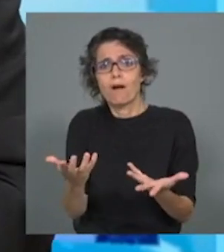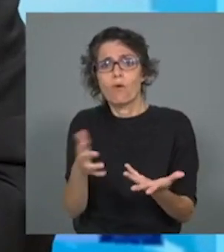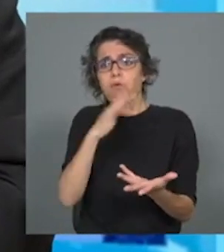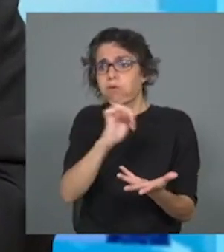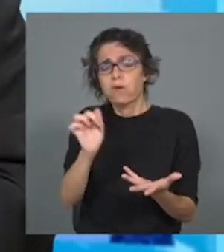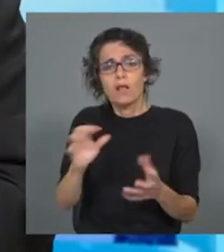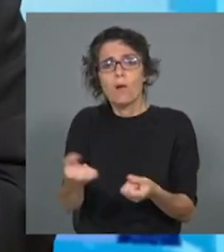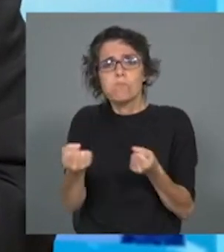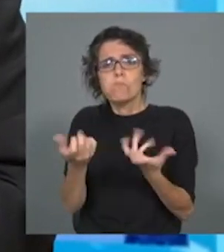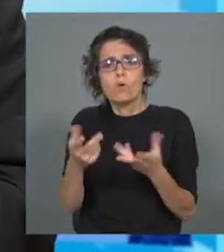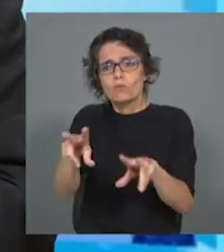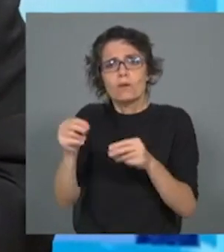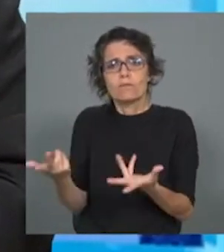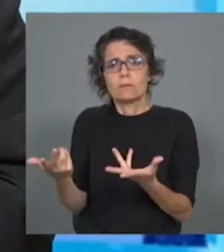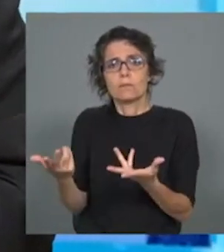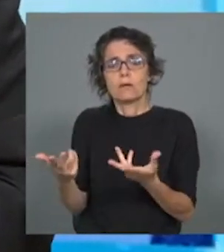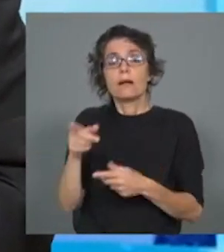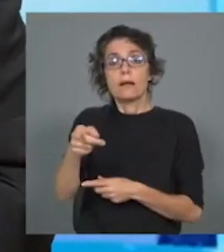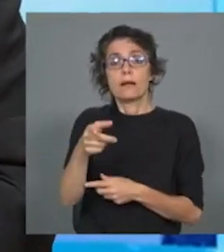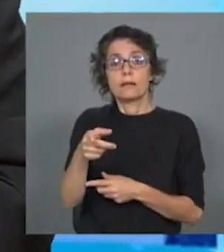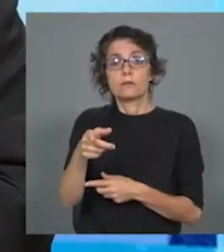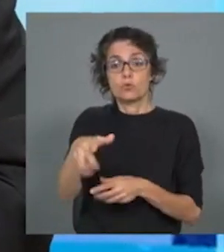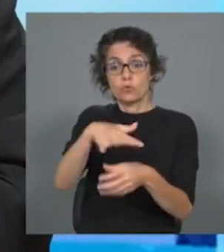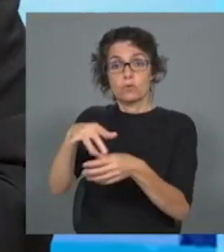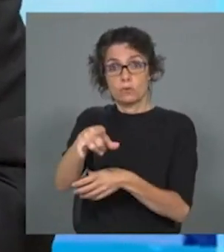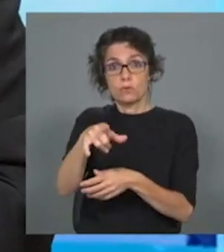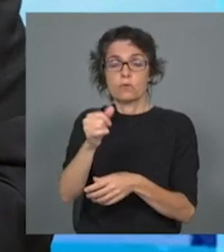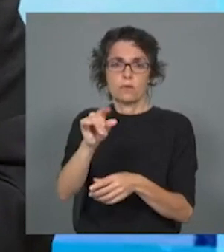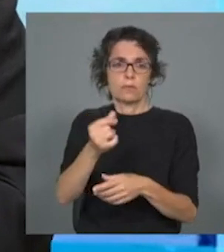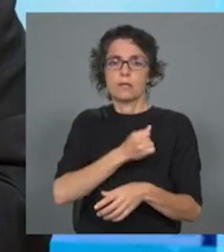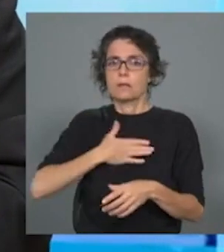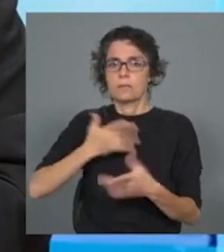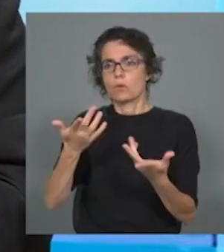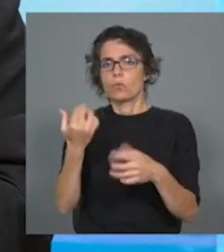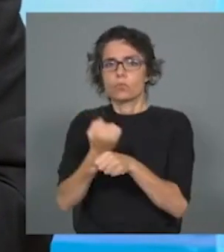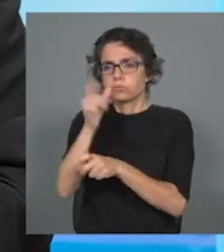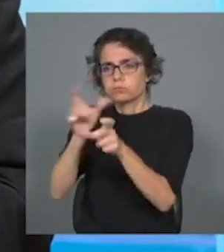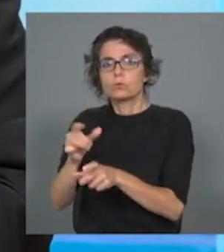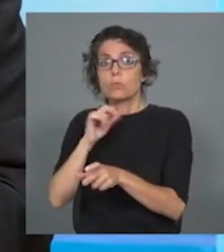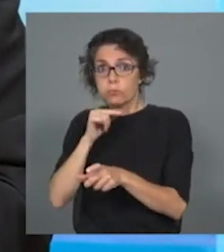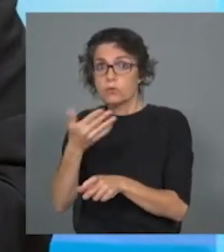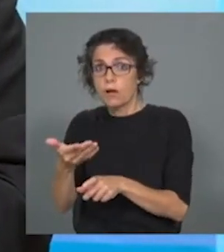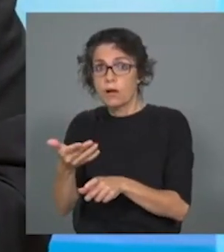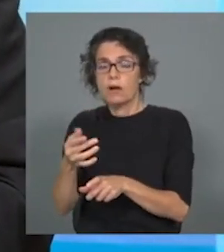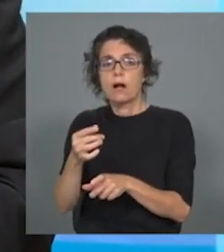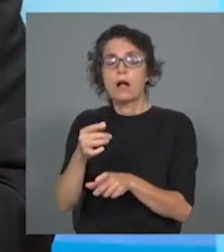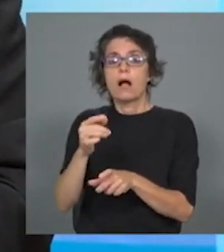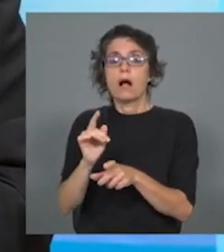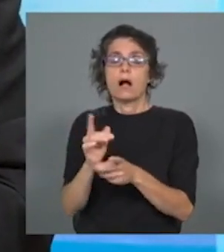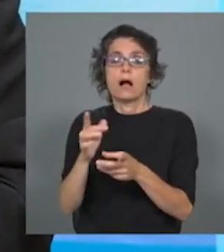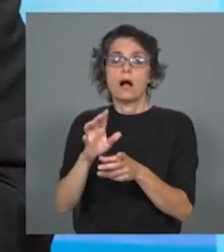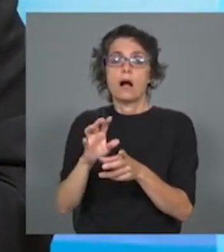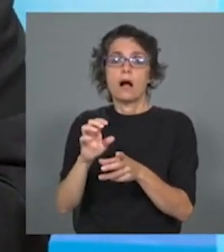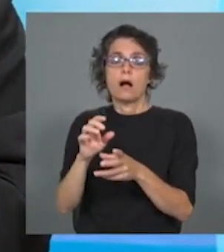trabalho de limpeza. E a existência de empresas ou de trabalhadores no mercado que façam isso, em alguma geografia do país,